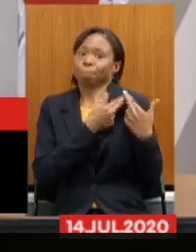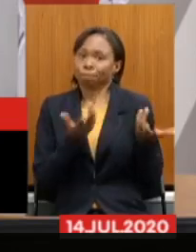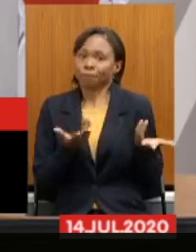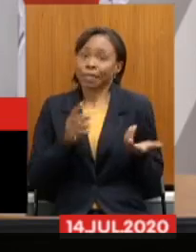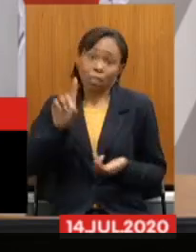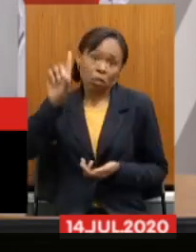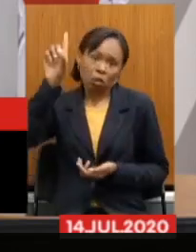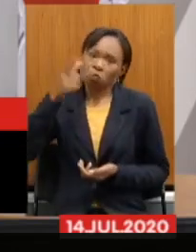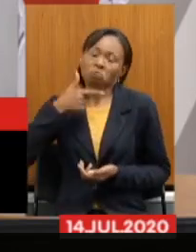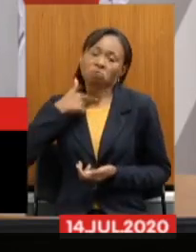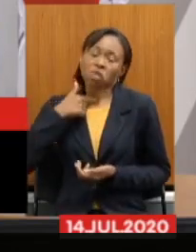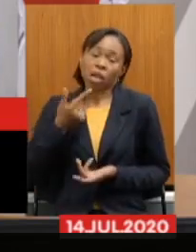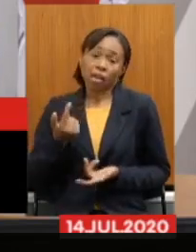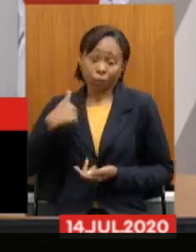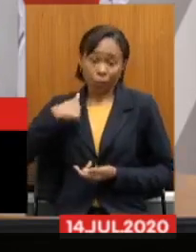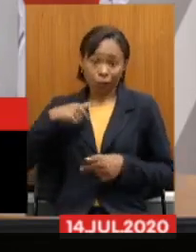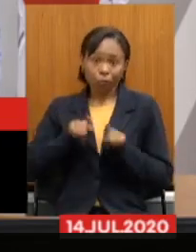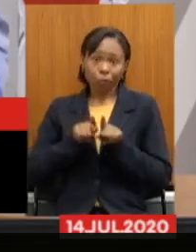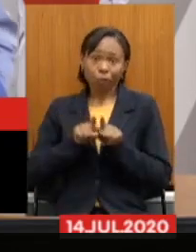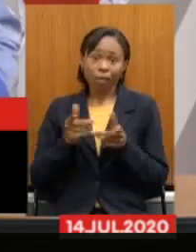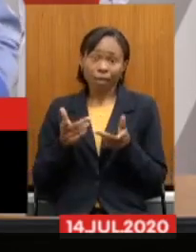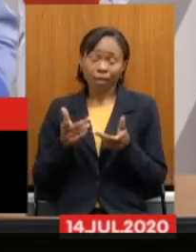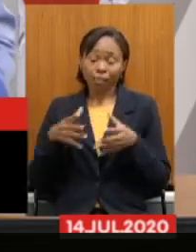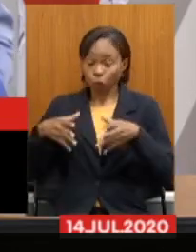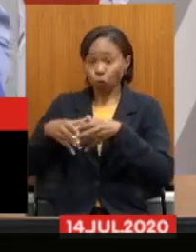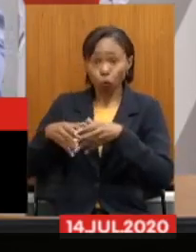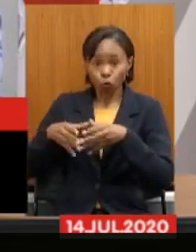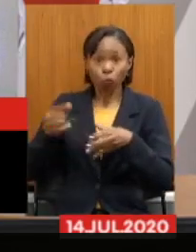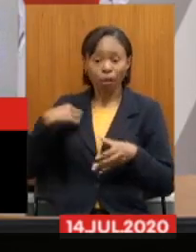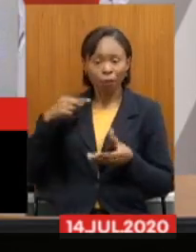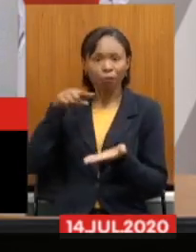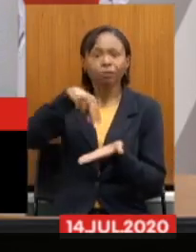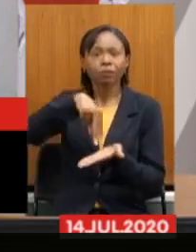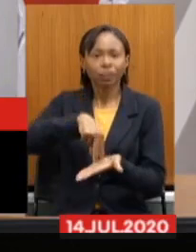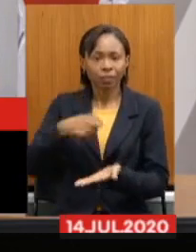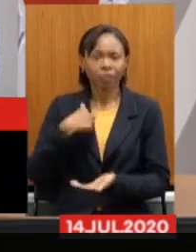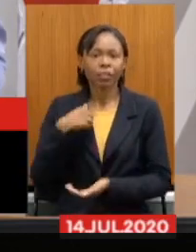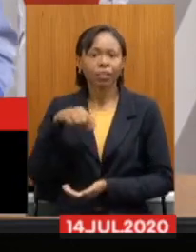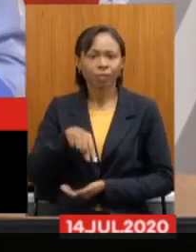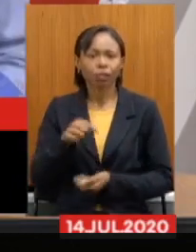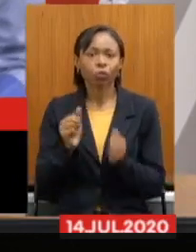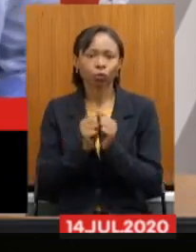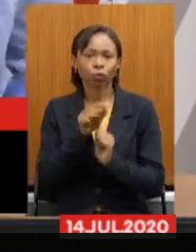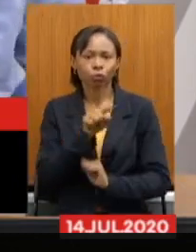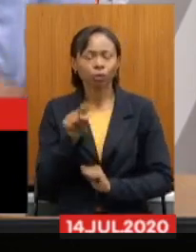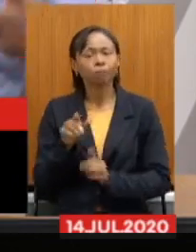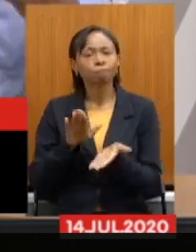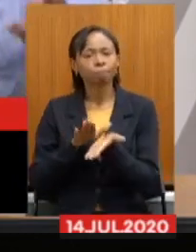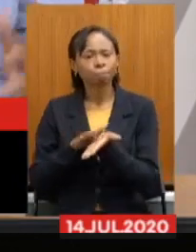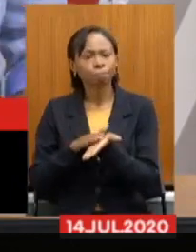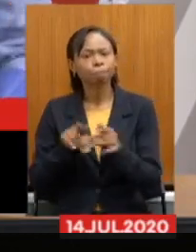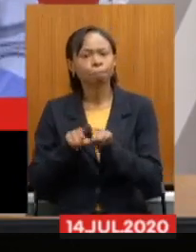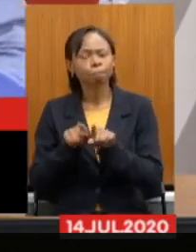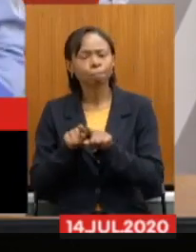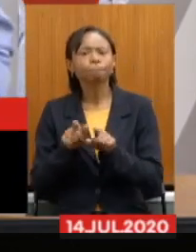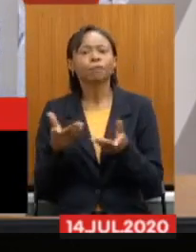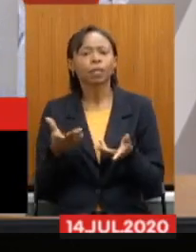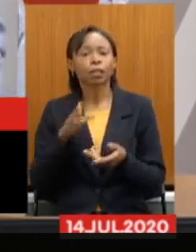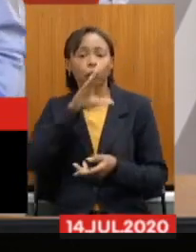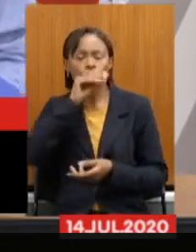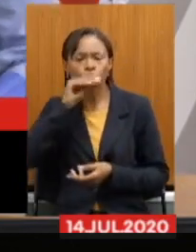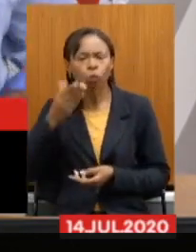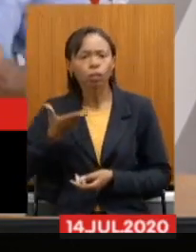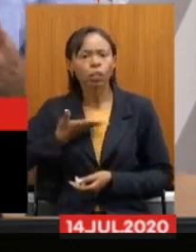categoria, que eu estivesse aqui nesse momento com os senhores e com as senhoras. Saúdo também os colegas, né, servidores públicos,